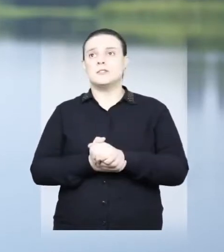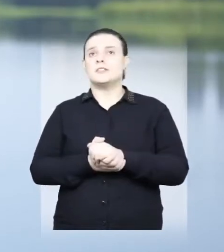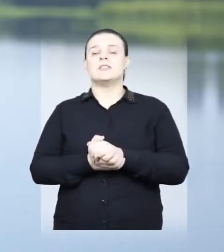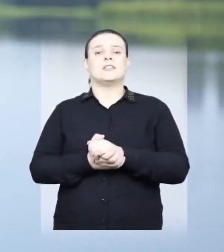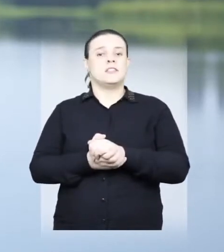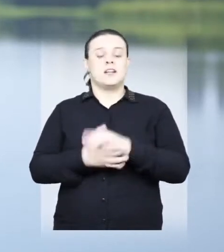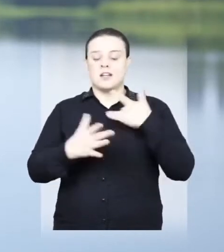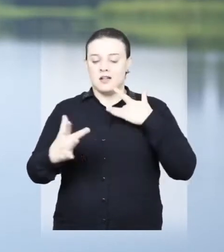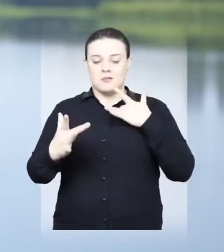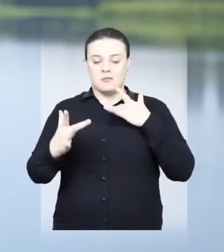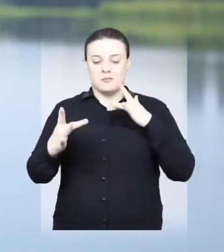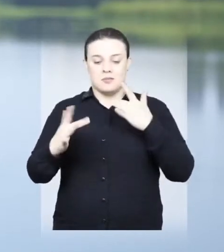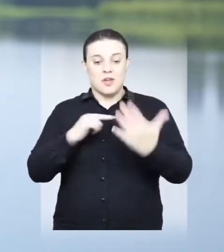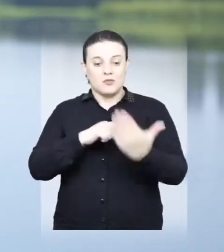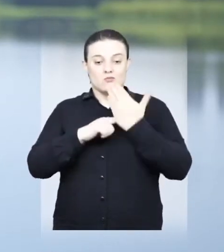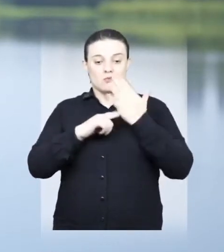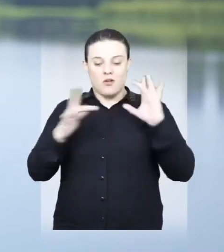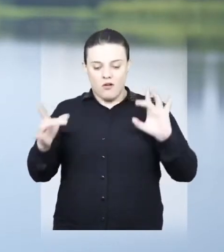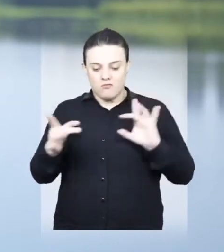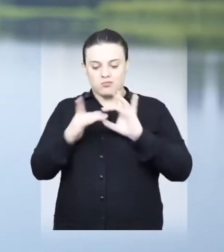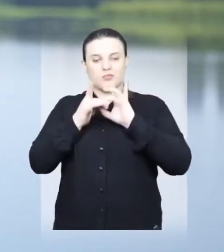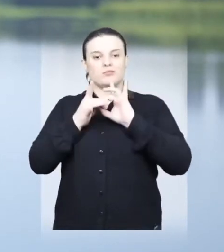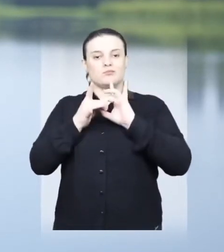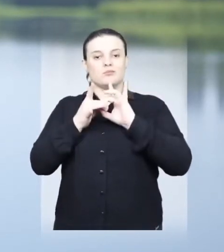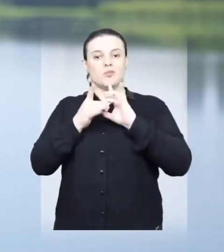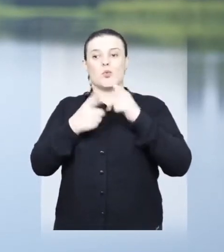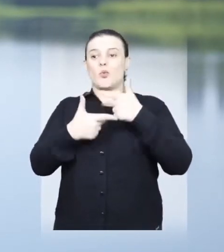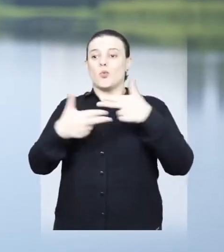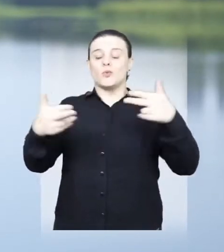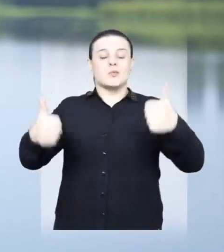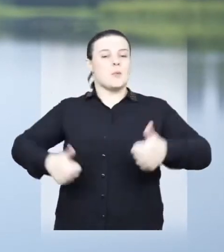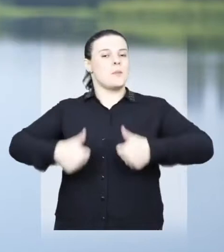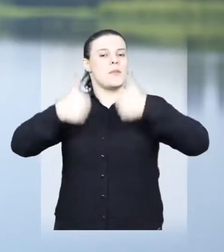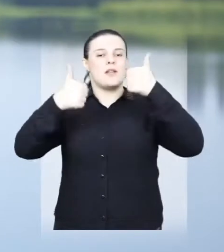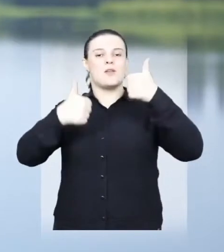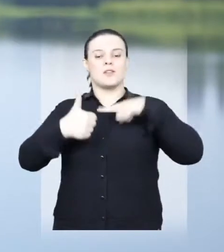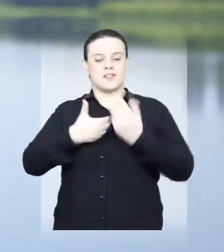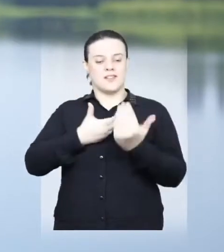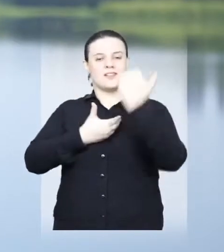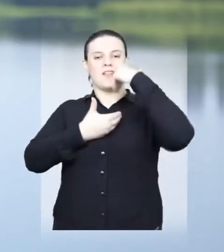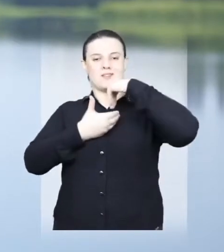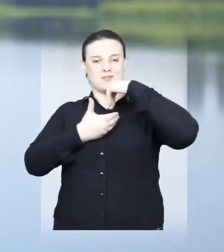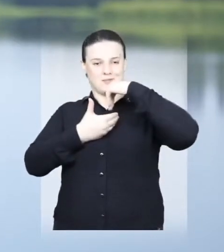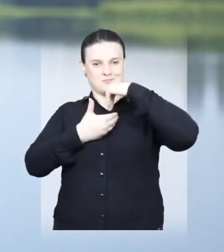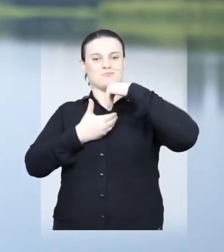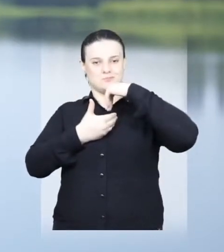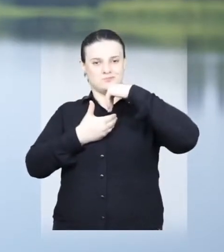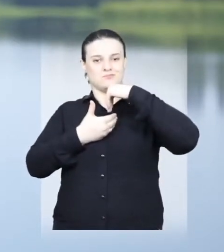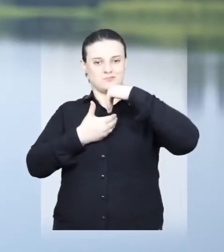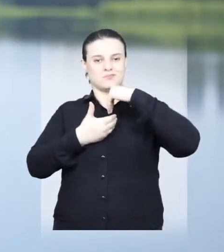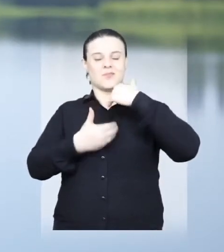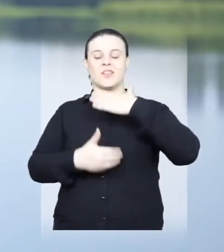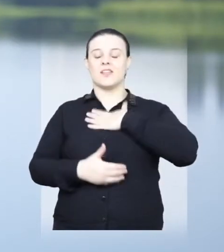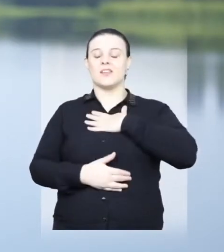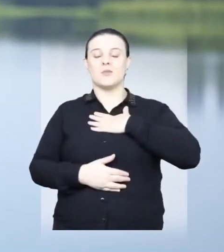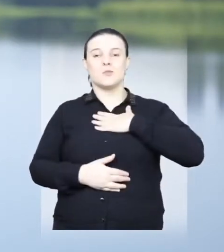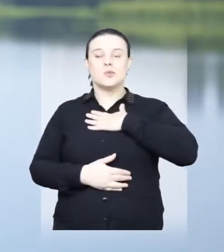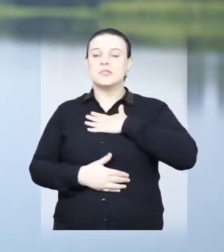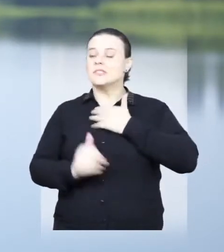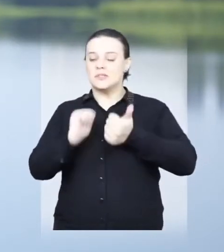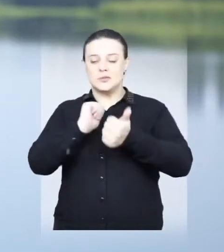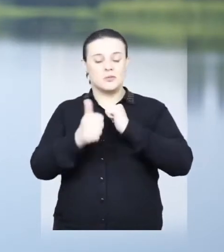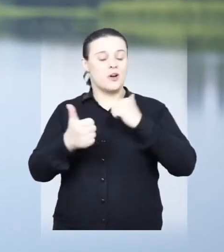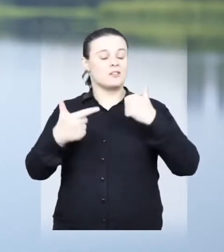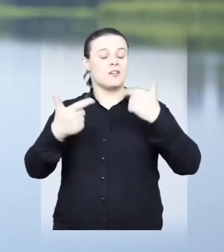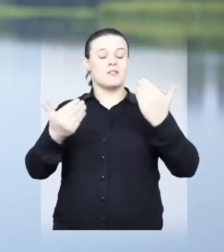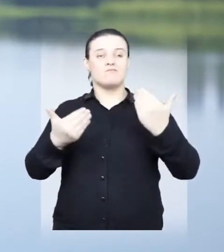é algo que me conecta com o que de melhor eu tenho dentro de mim, assim. O esporte,